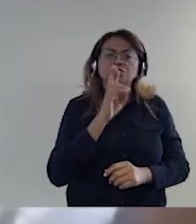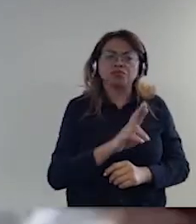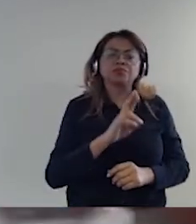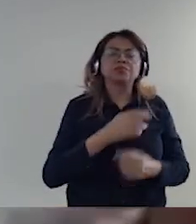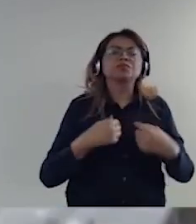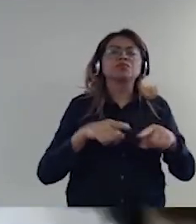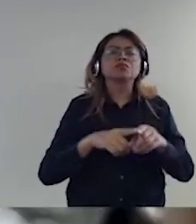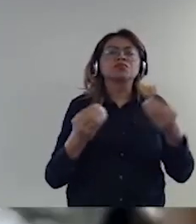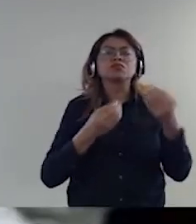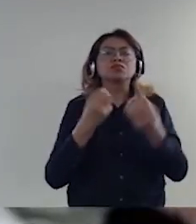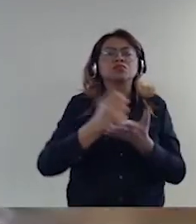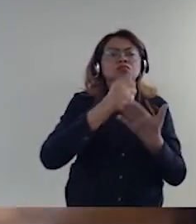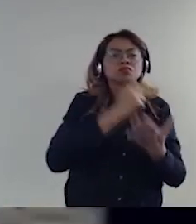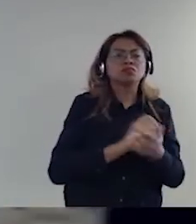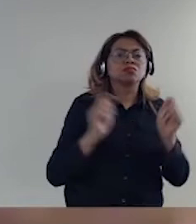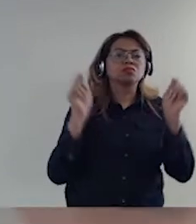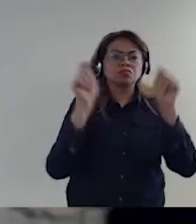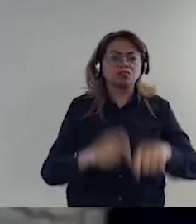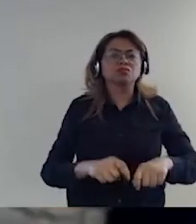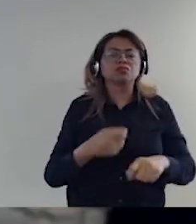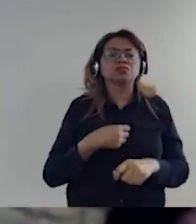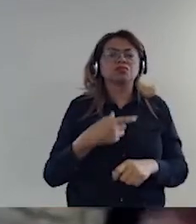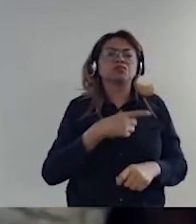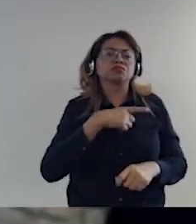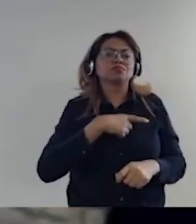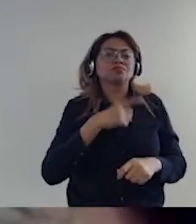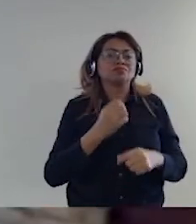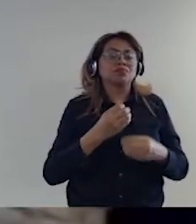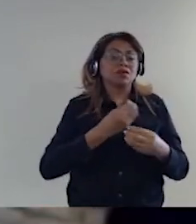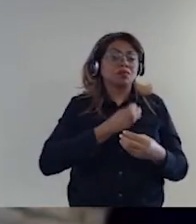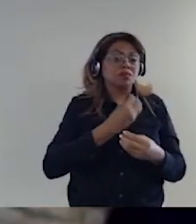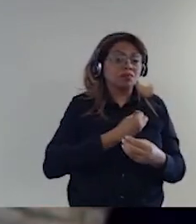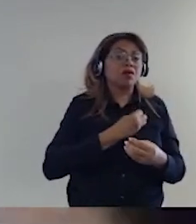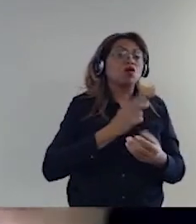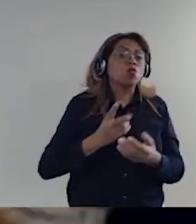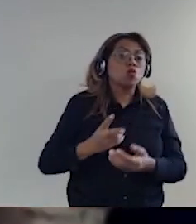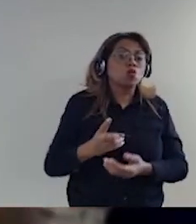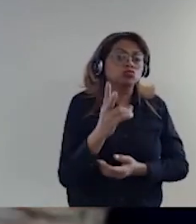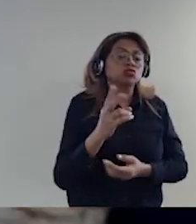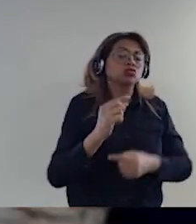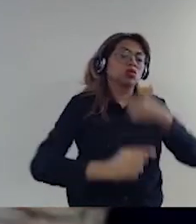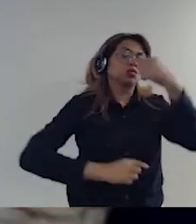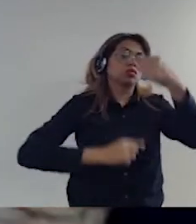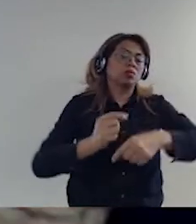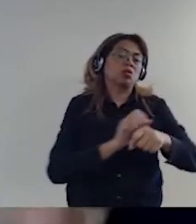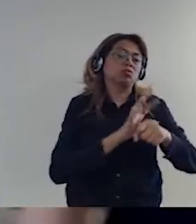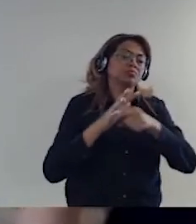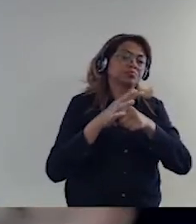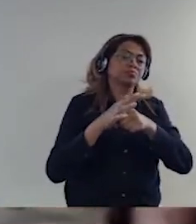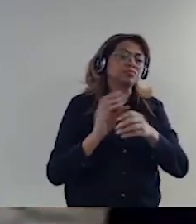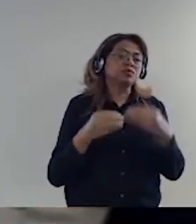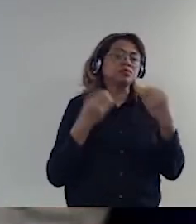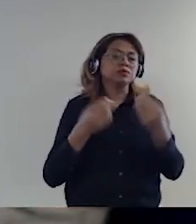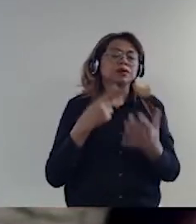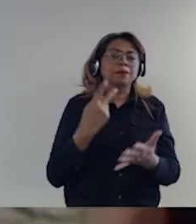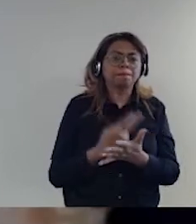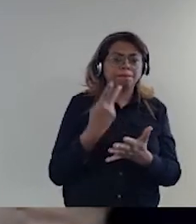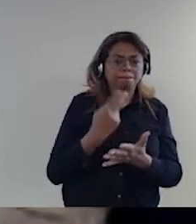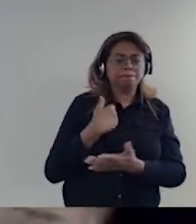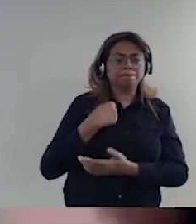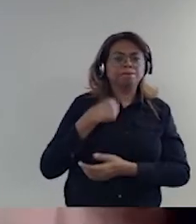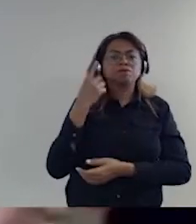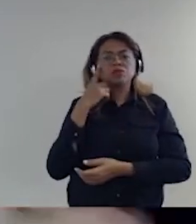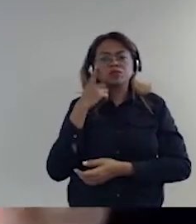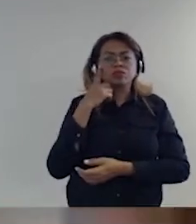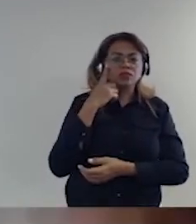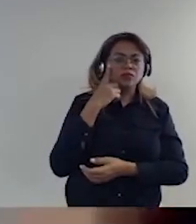contrato pode sobreviver para além da pandemia, apesar da pandemia e não obstante a pandemia. E, portanto, eu estou a afastar as